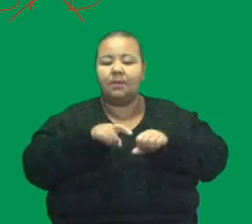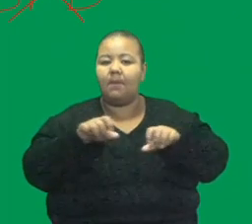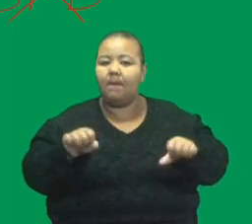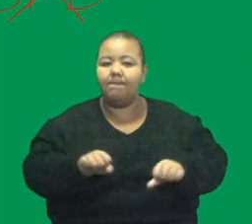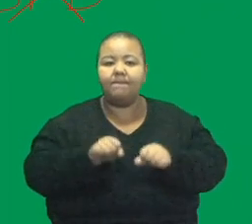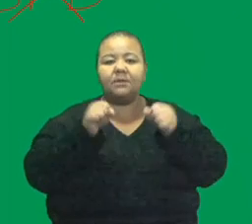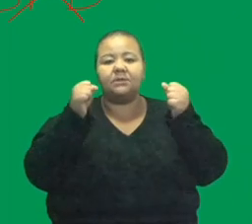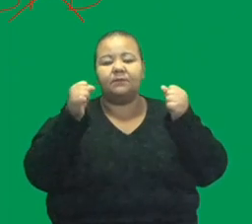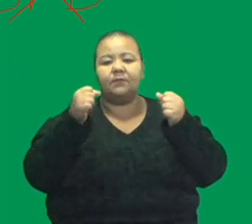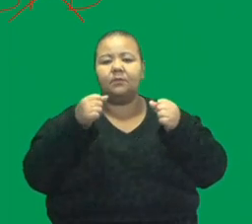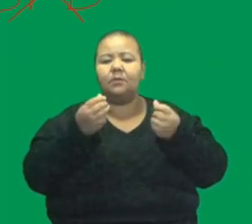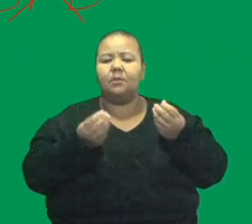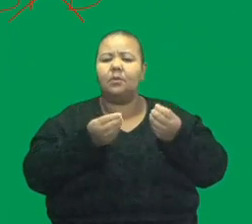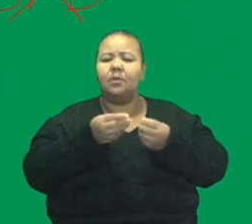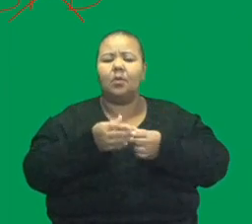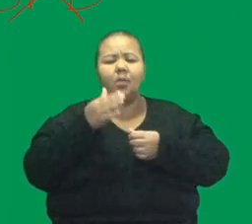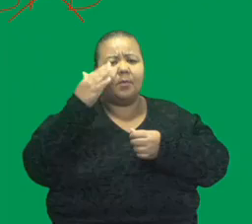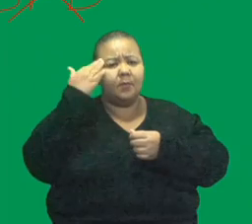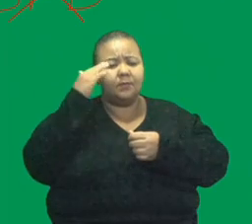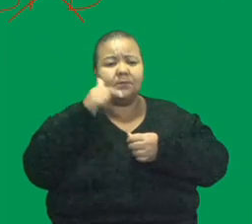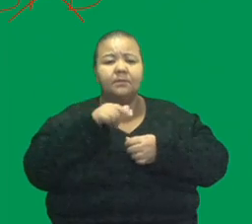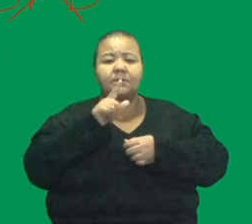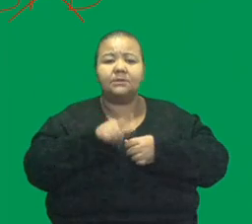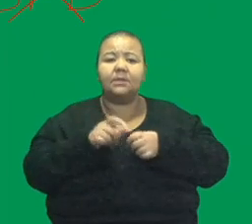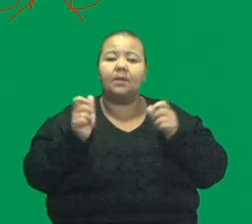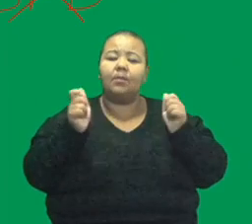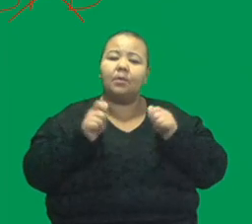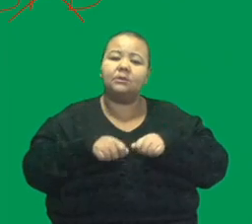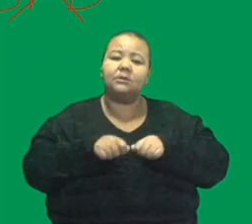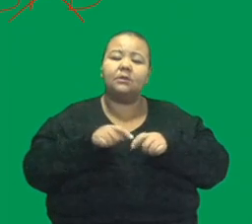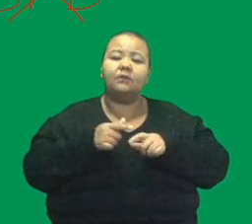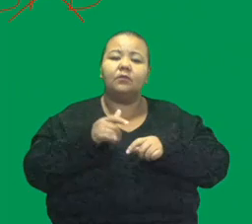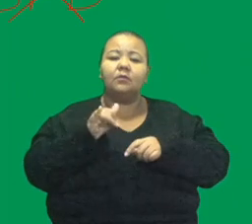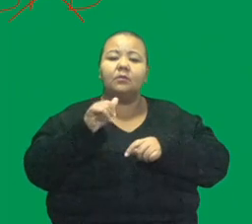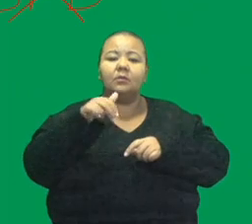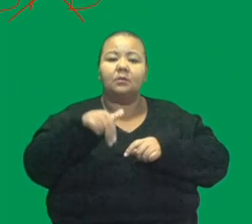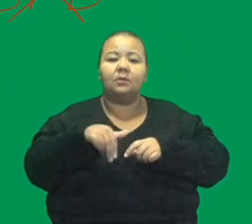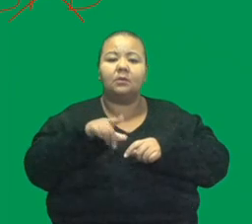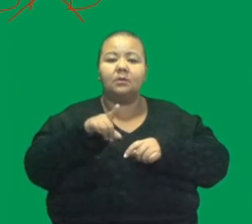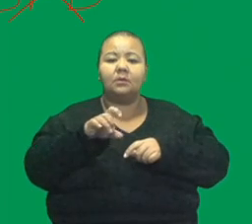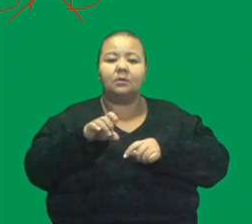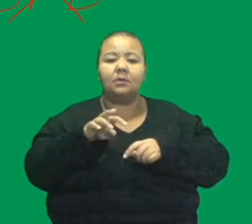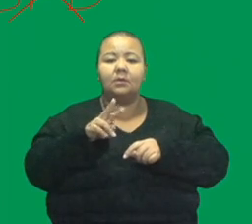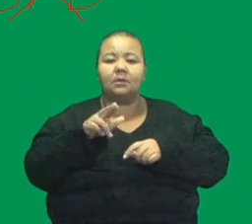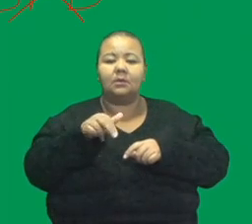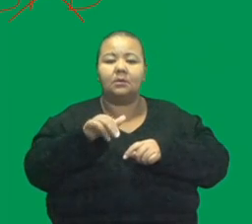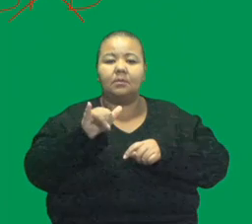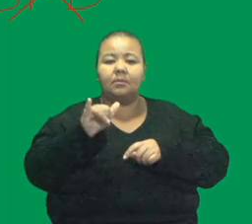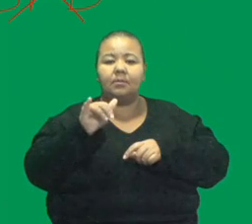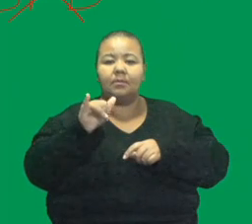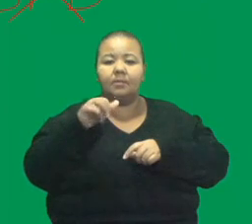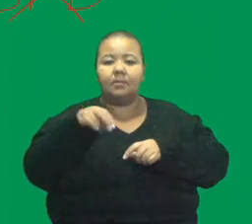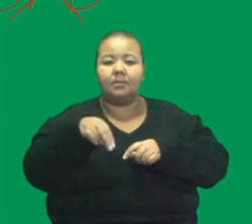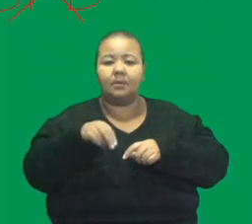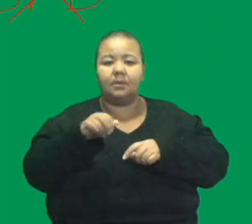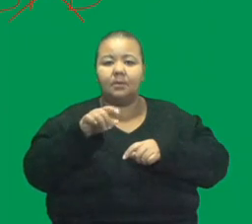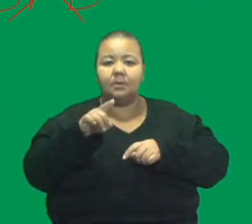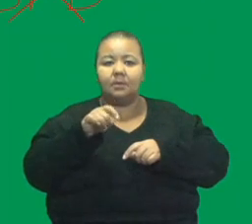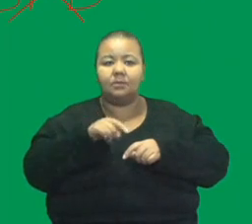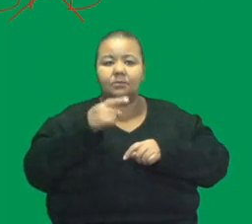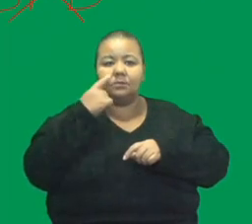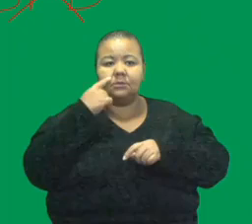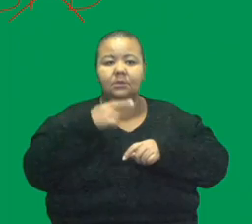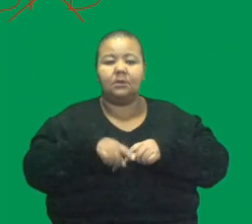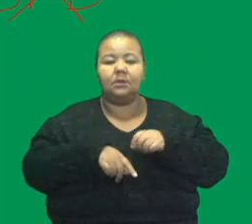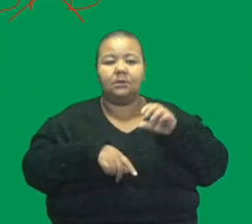impossível. Mas, professora, como eu ia saber se ele fosse possível e indeterminado? Na maioria das vezes, quando ele é possível e indeterminado, aqui